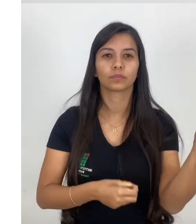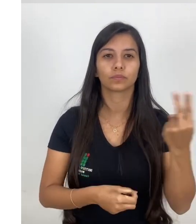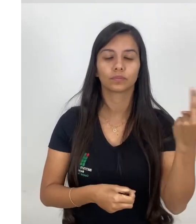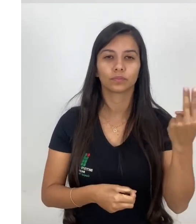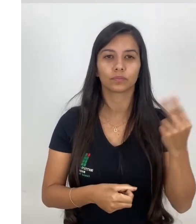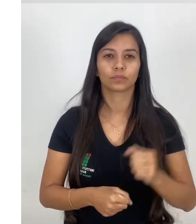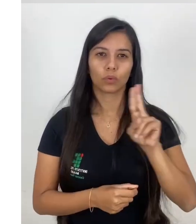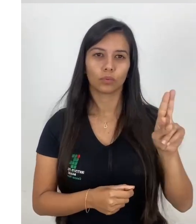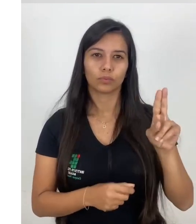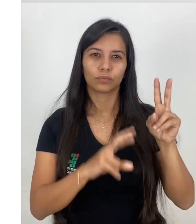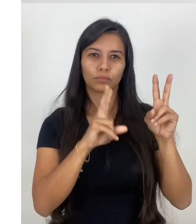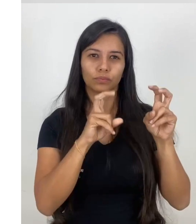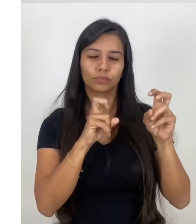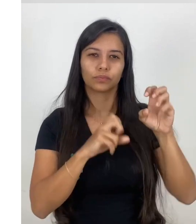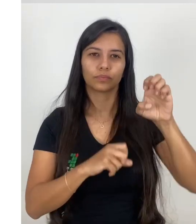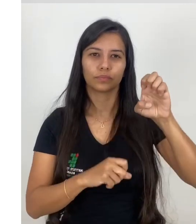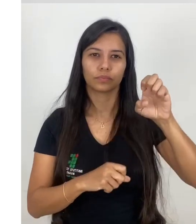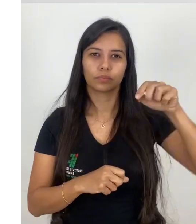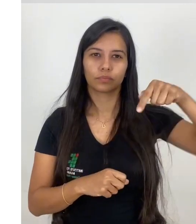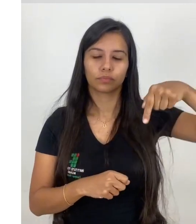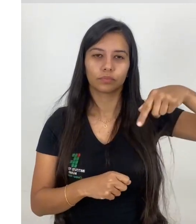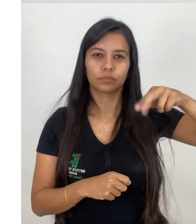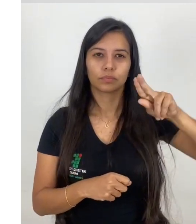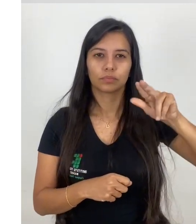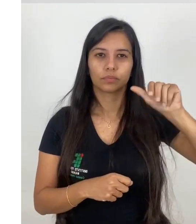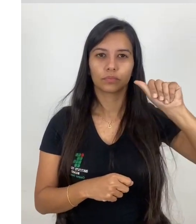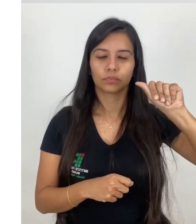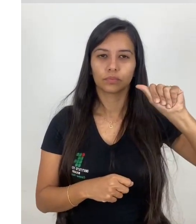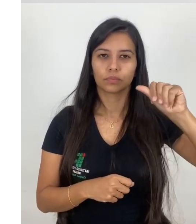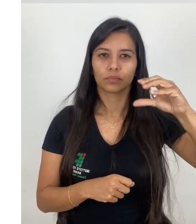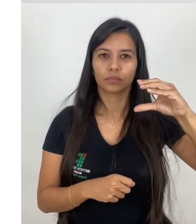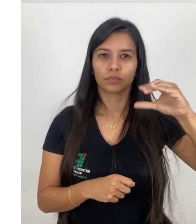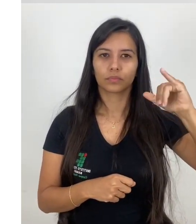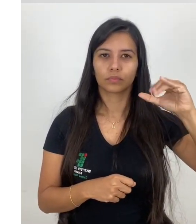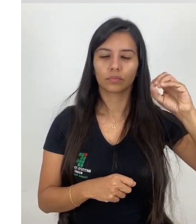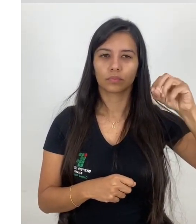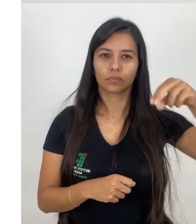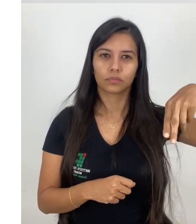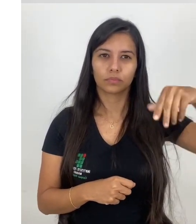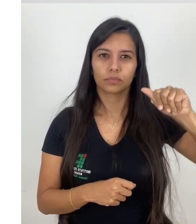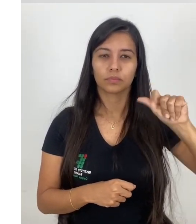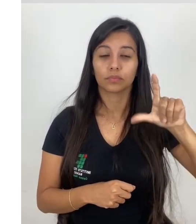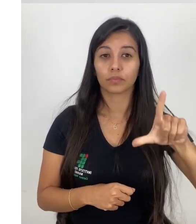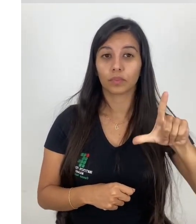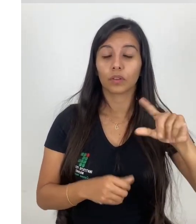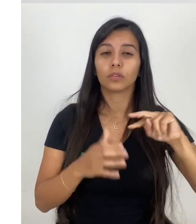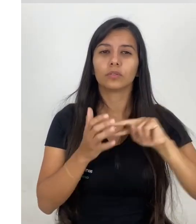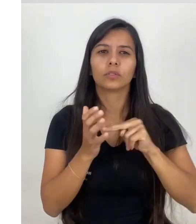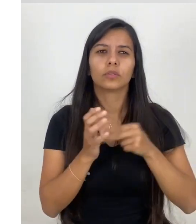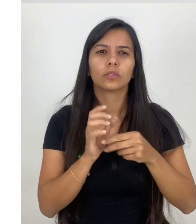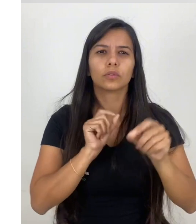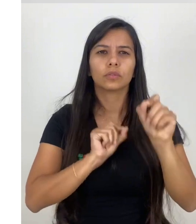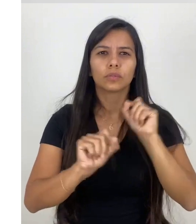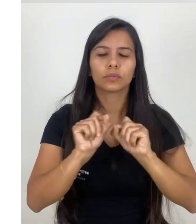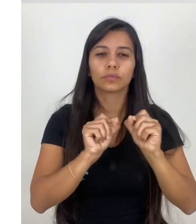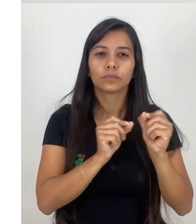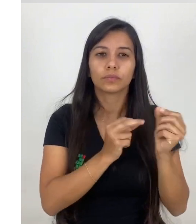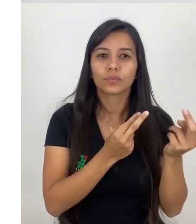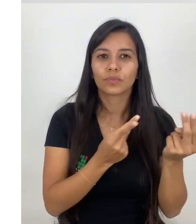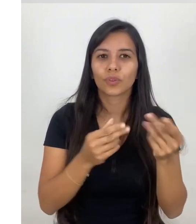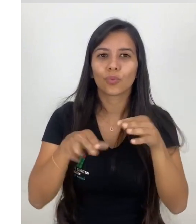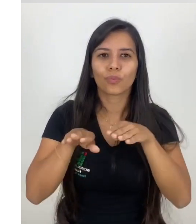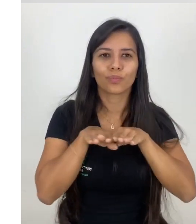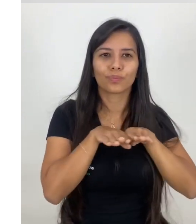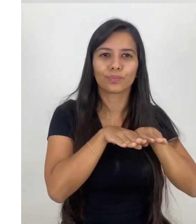chamada de fase equacional, tá? Quando falo de equacional, passa a ideia de algo que seja igualitário,